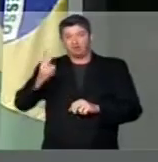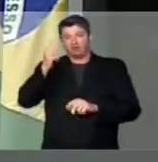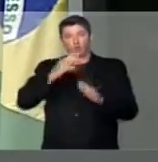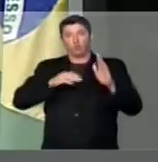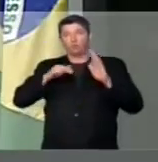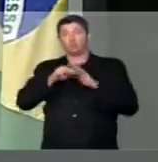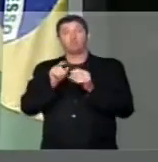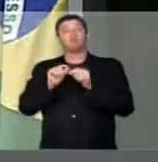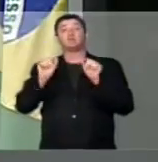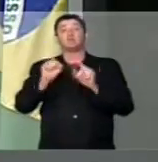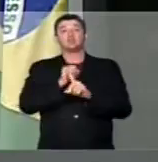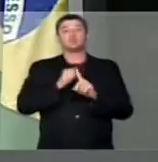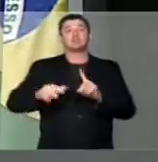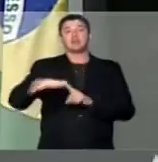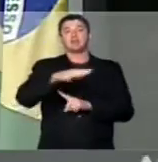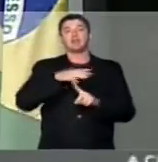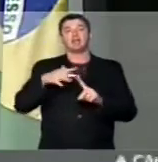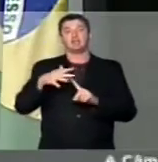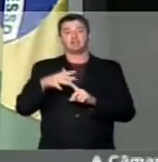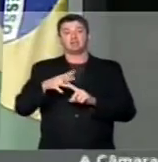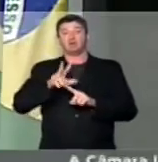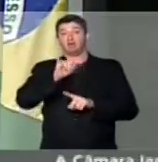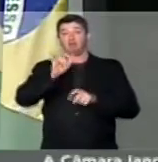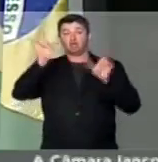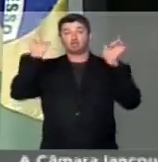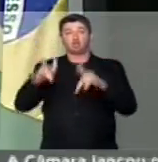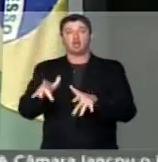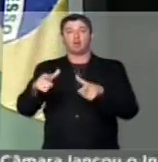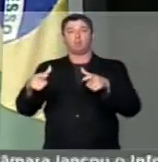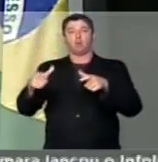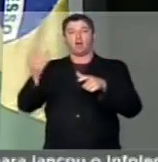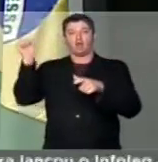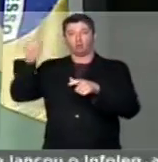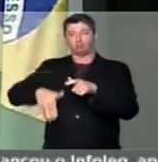levando a sociedade para um buraco.